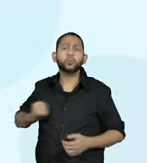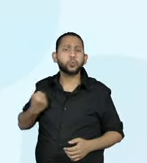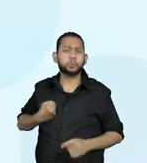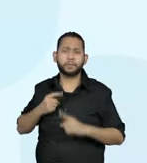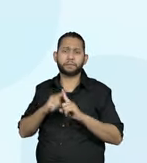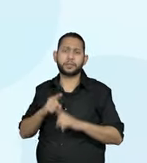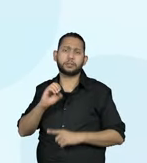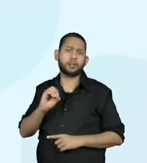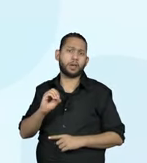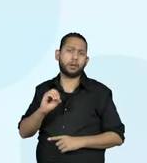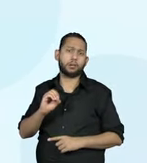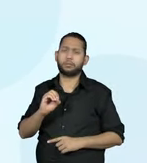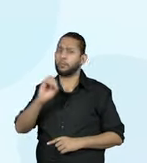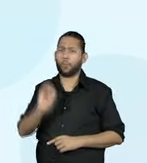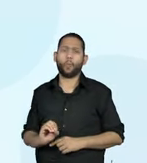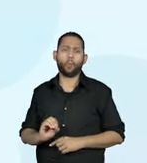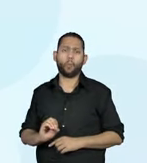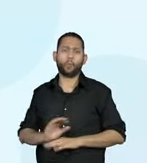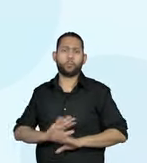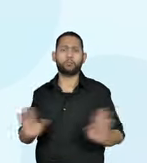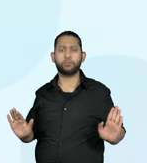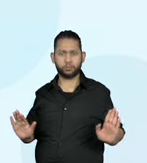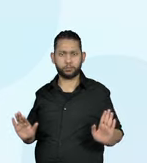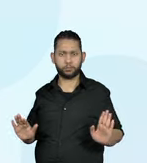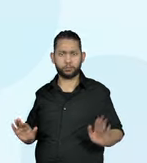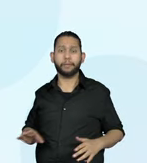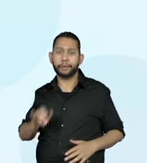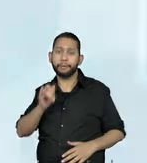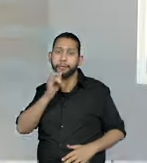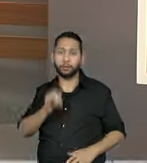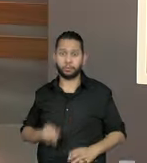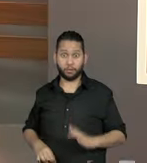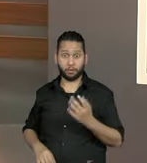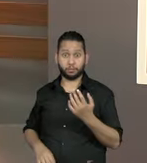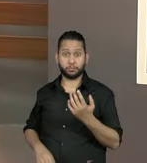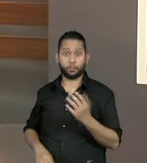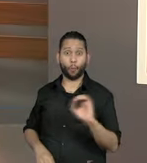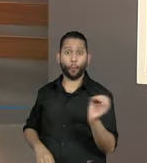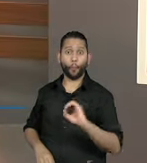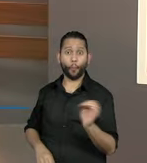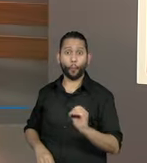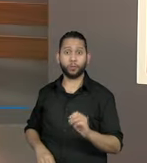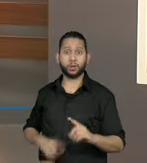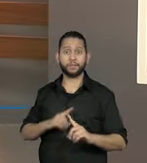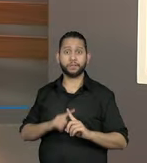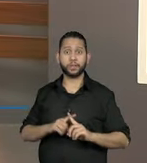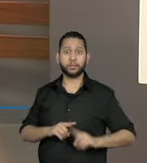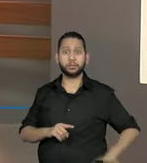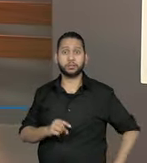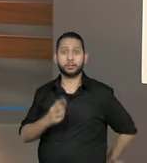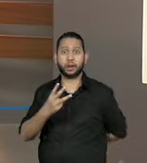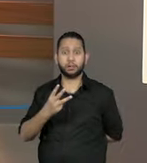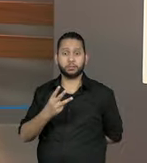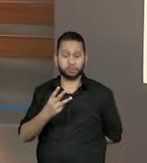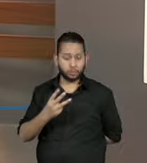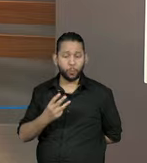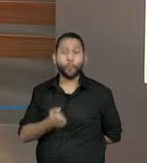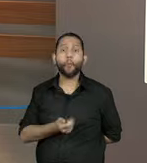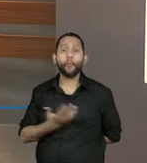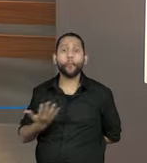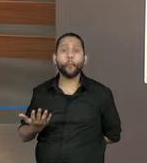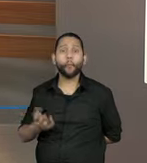vai ser sempre 0. Vou repetir que é para ninguém esquecer. Todo número vezes